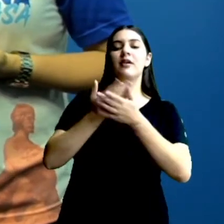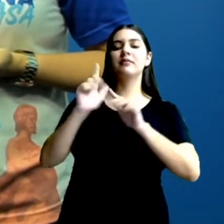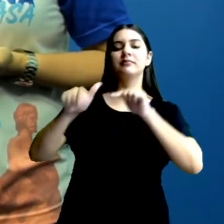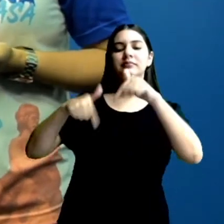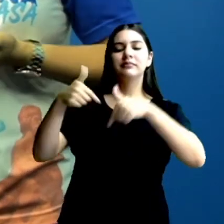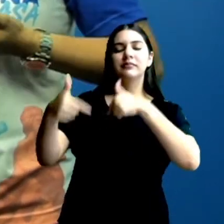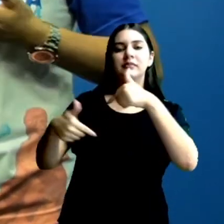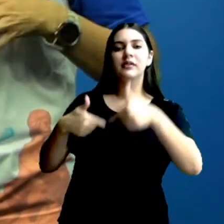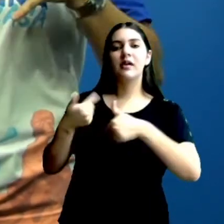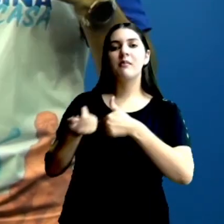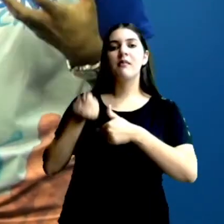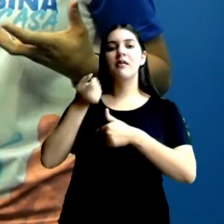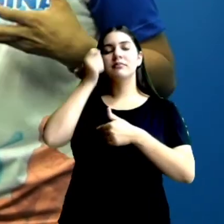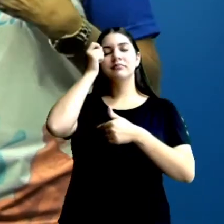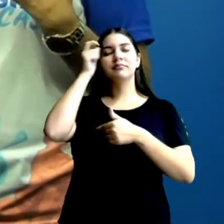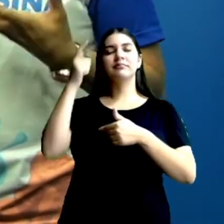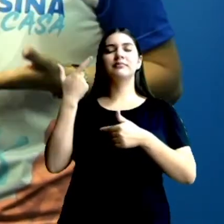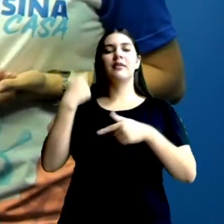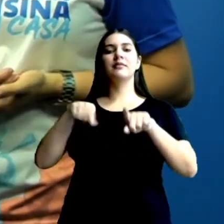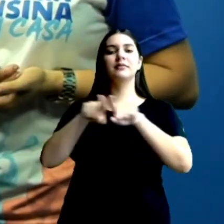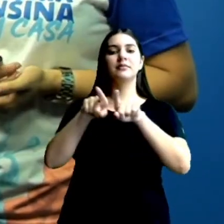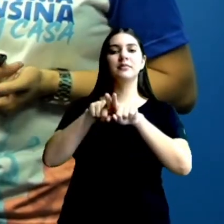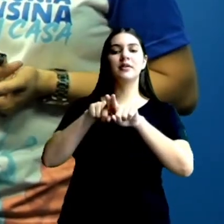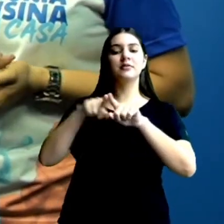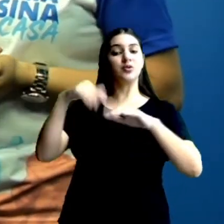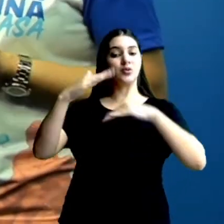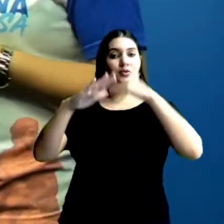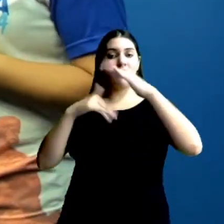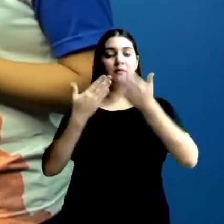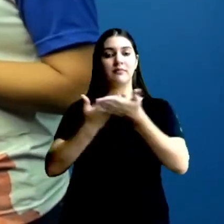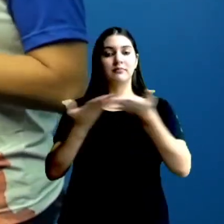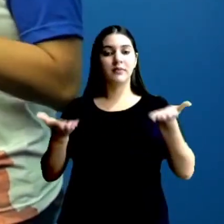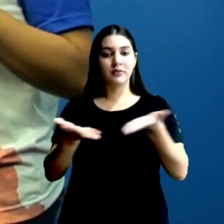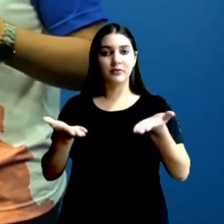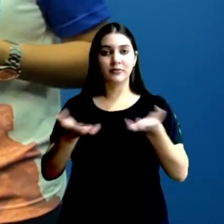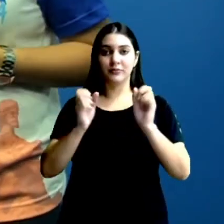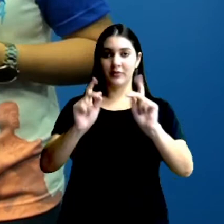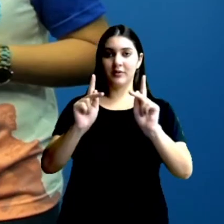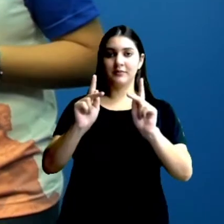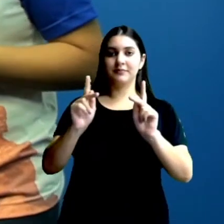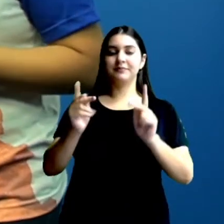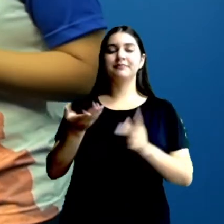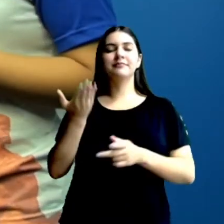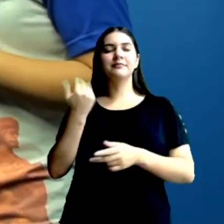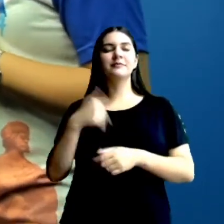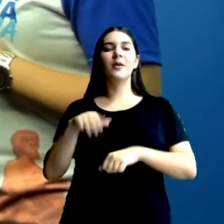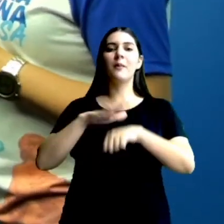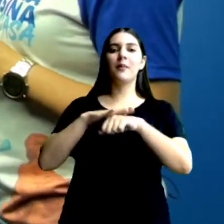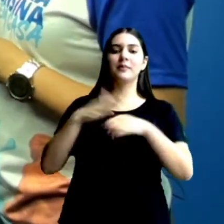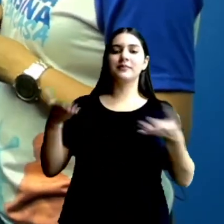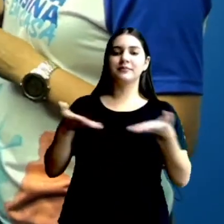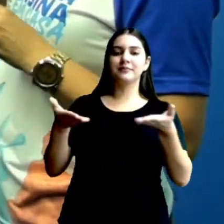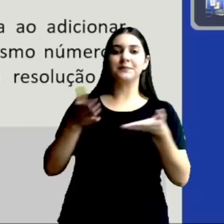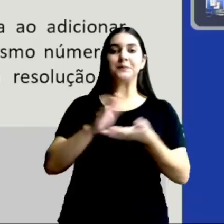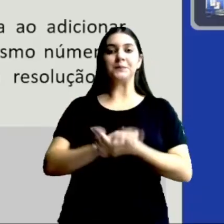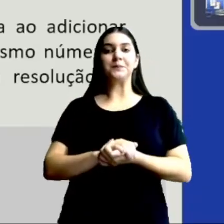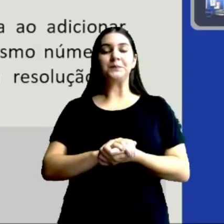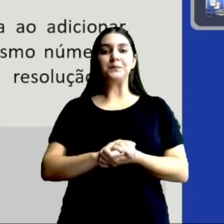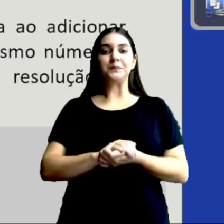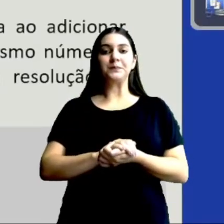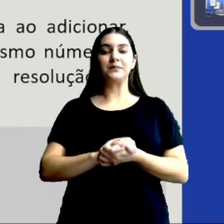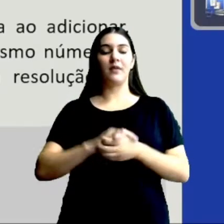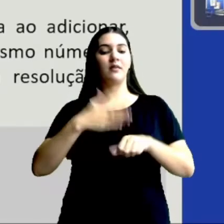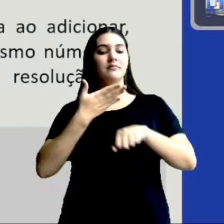trabalham com essa ideia também, que a gente vai desenvolver na aula de hoje, tá? E vamos para mais um momento, para a gente